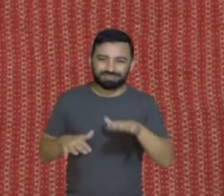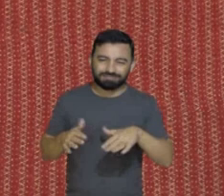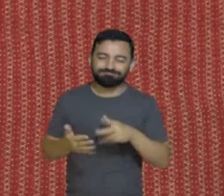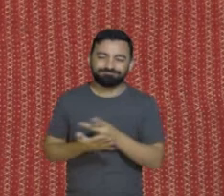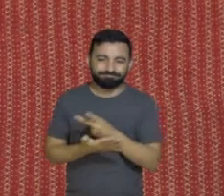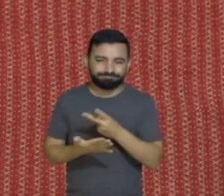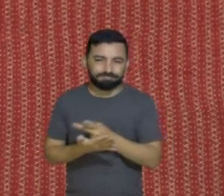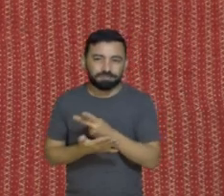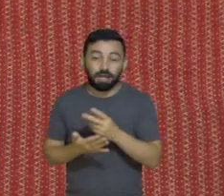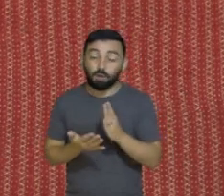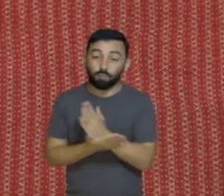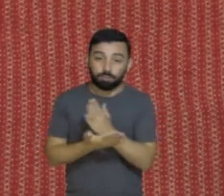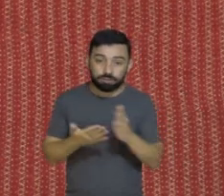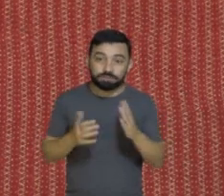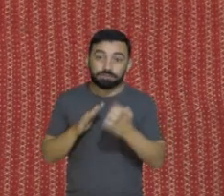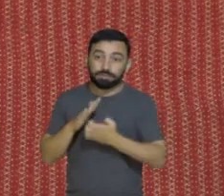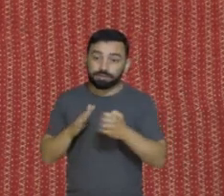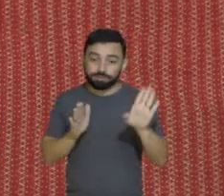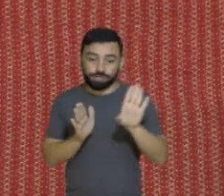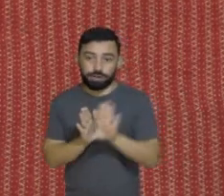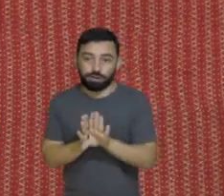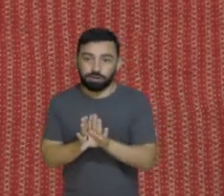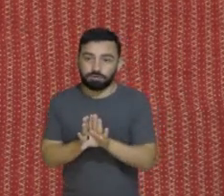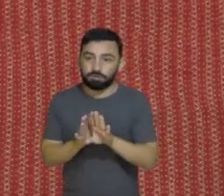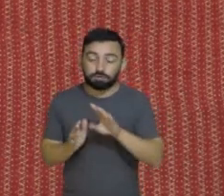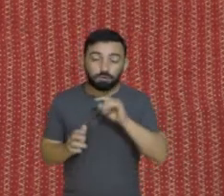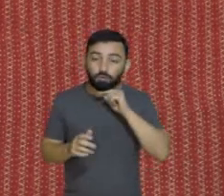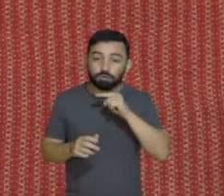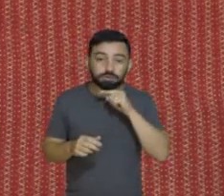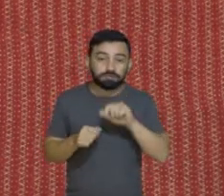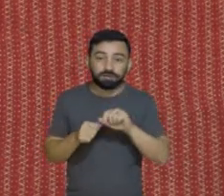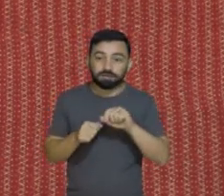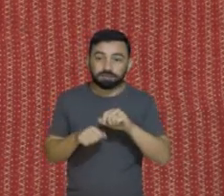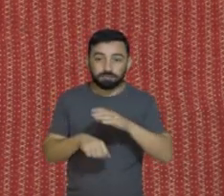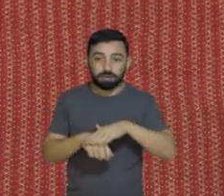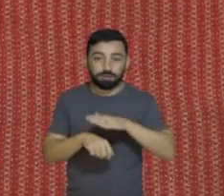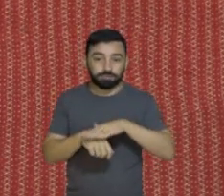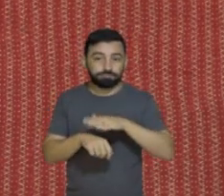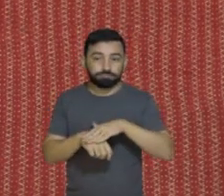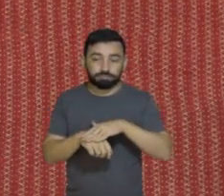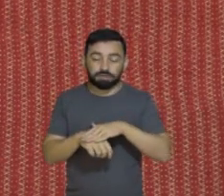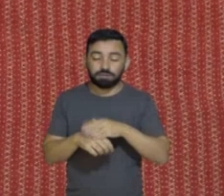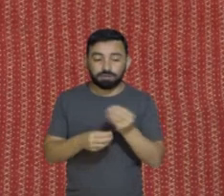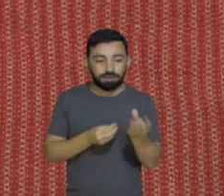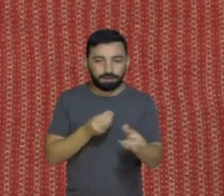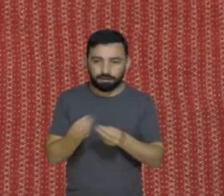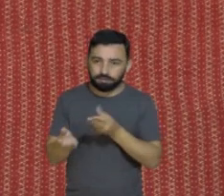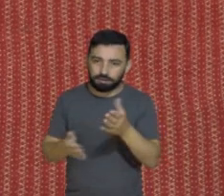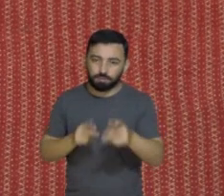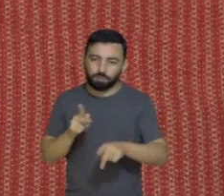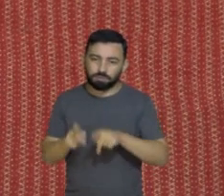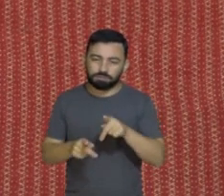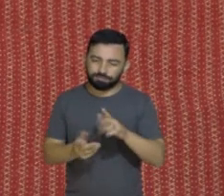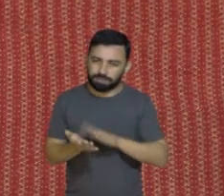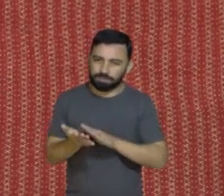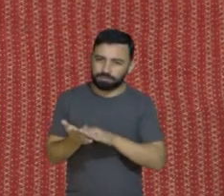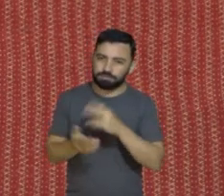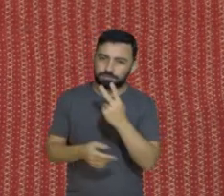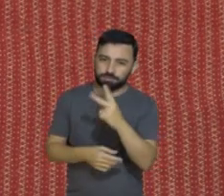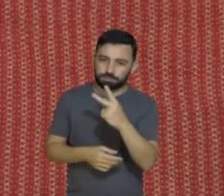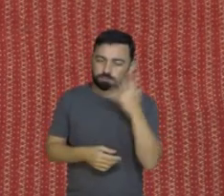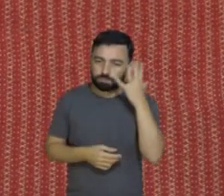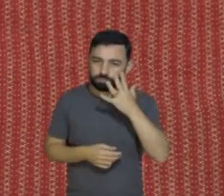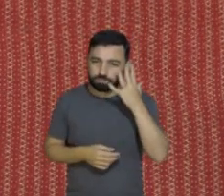algumas empresas vêm e não realizam aquilo que são contratadas para entregar para a nossa população. Então, parabéns, é